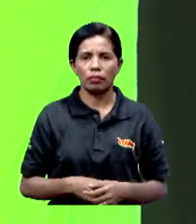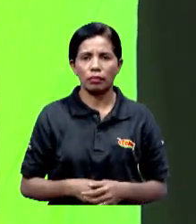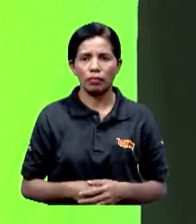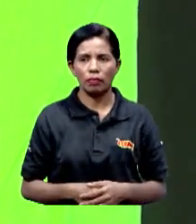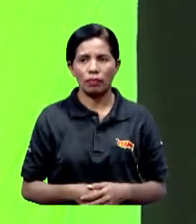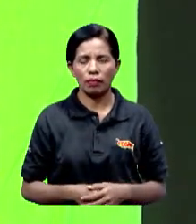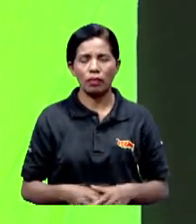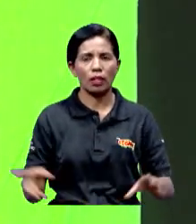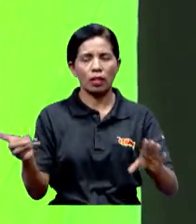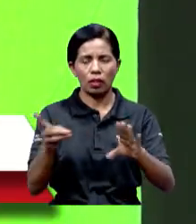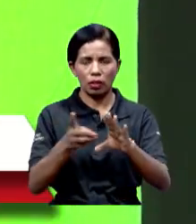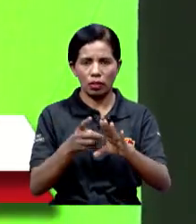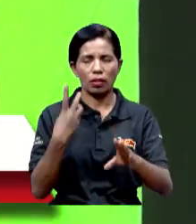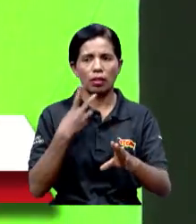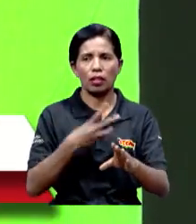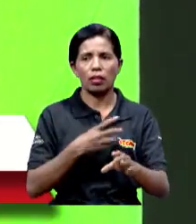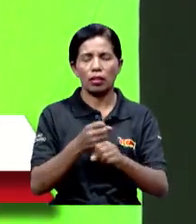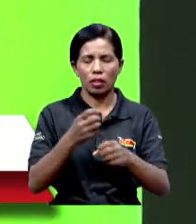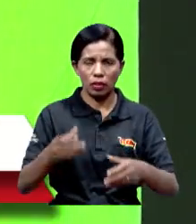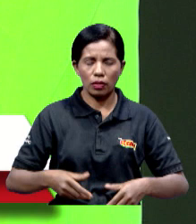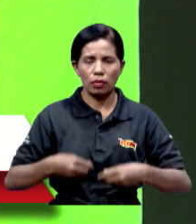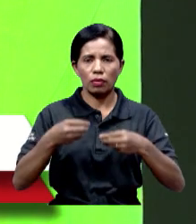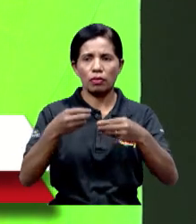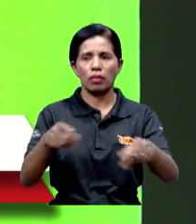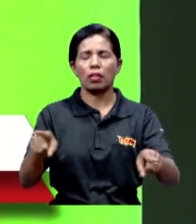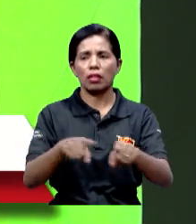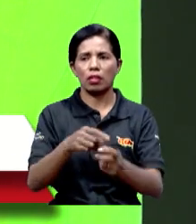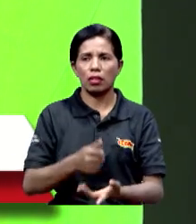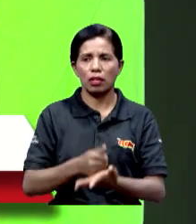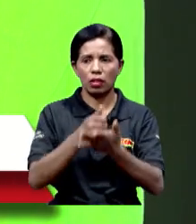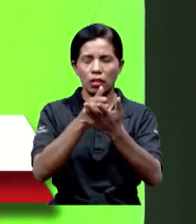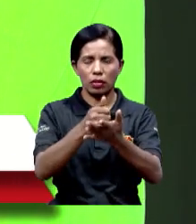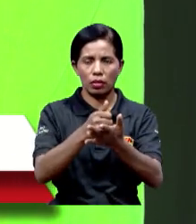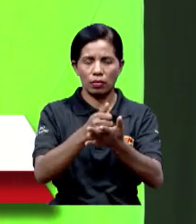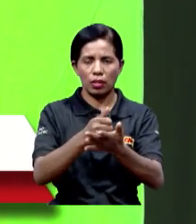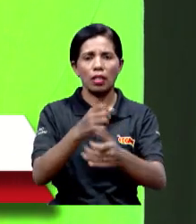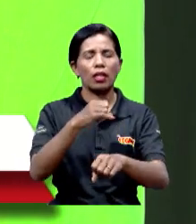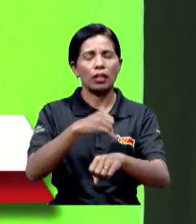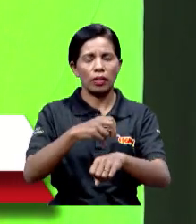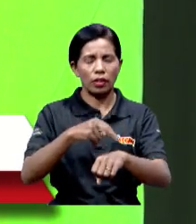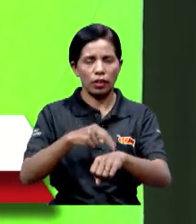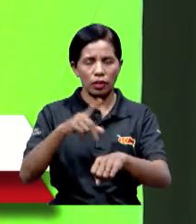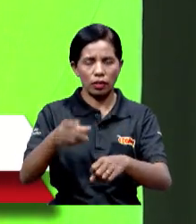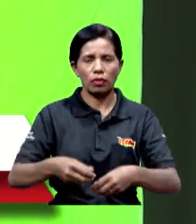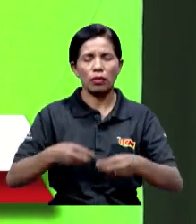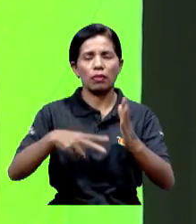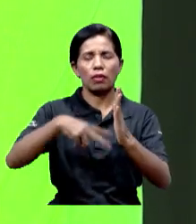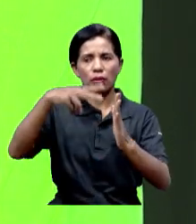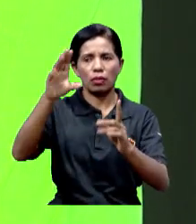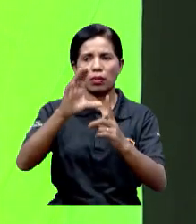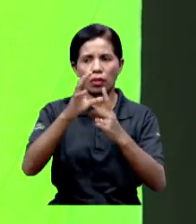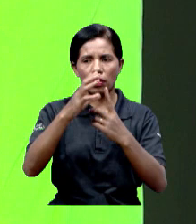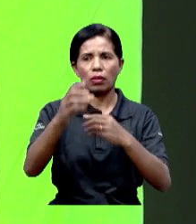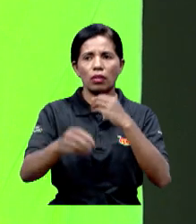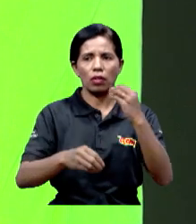Cada documento makita halo o entrega saia nesse antulo ba consolidação nacional. Não foi valor ba cultura con